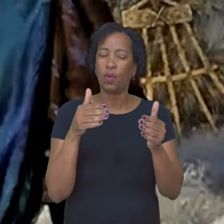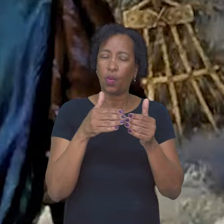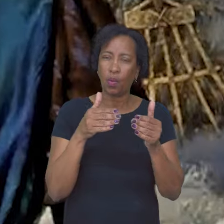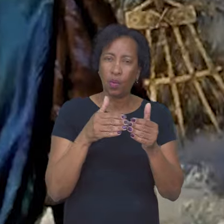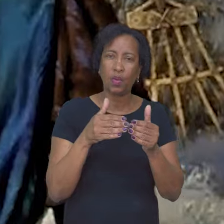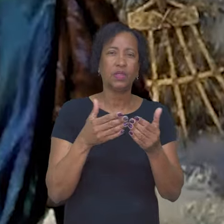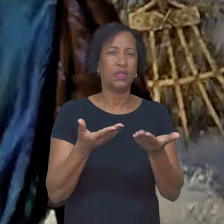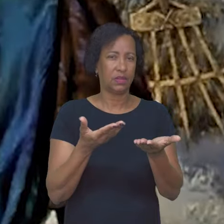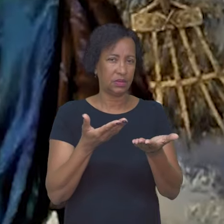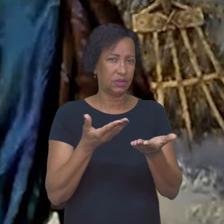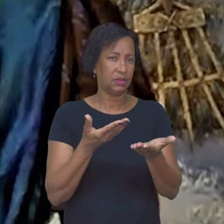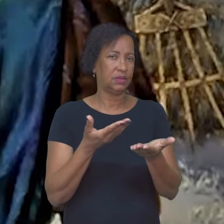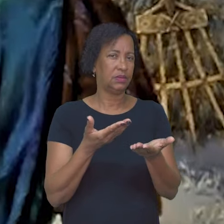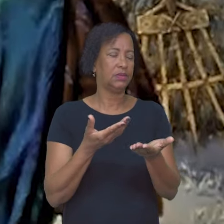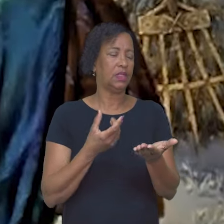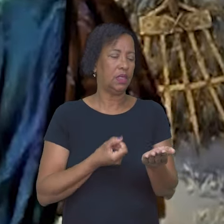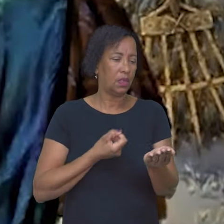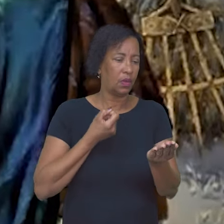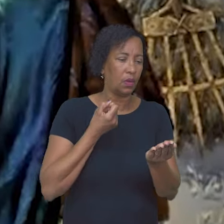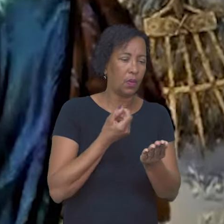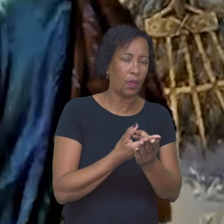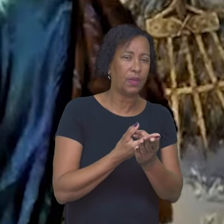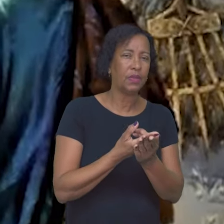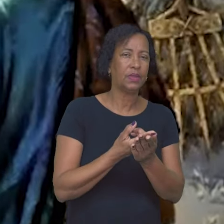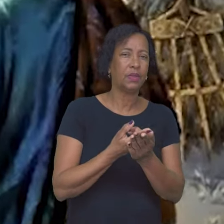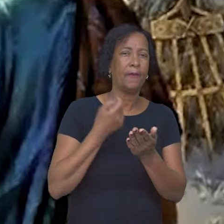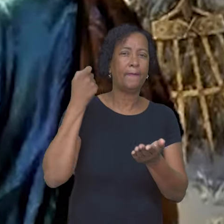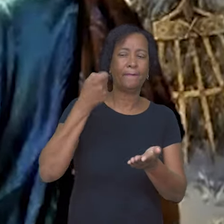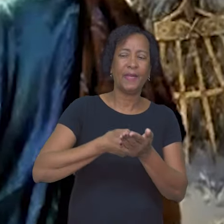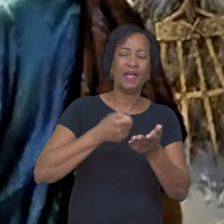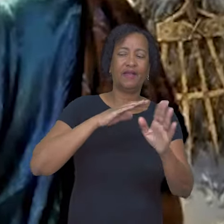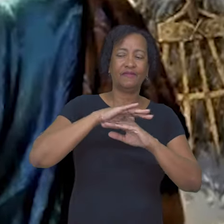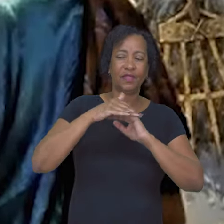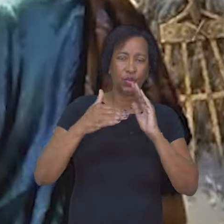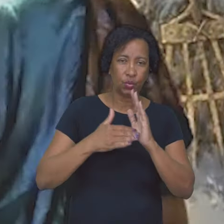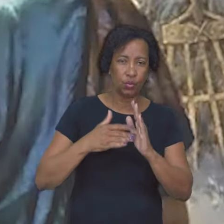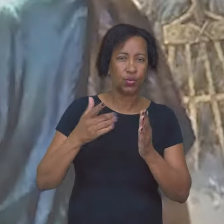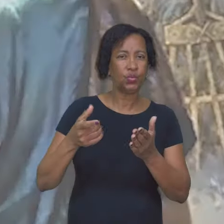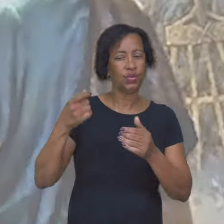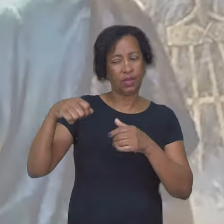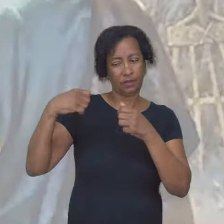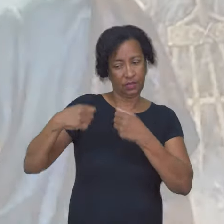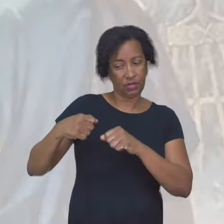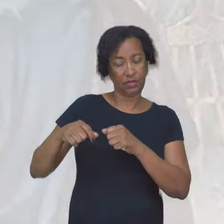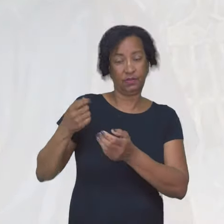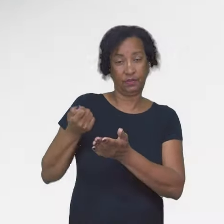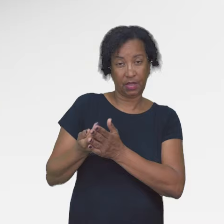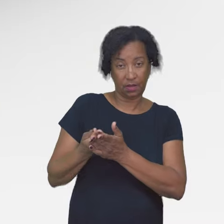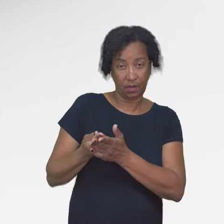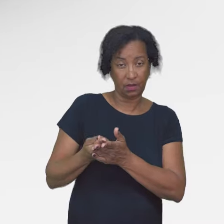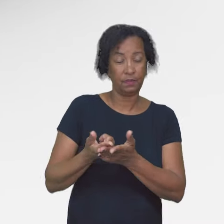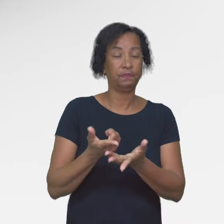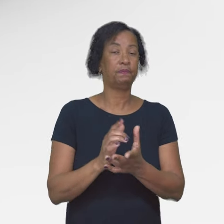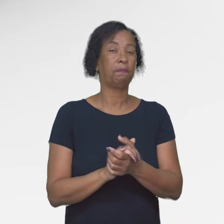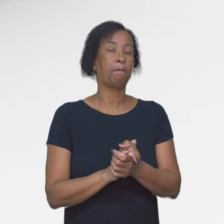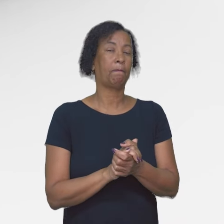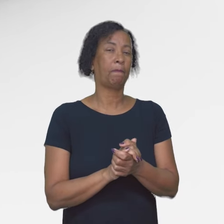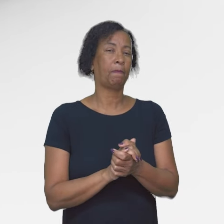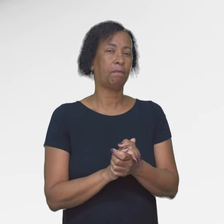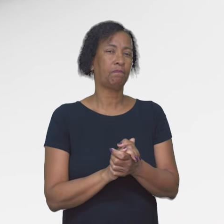seu goel ele a compraria pagando todos os débitos que ela tivesse os quais eram registrados num rolo